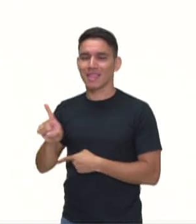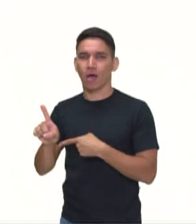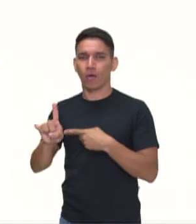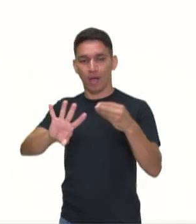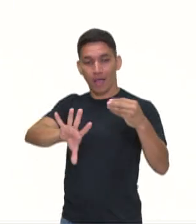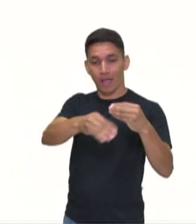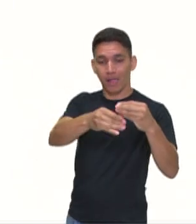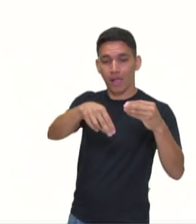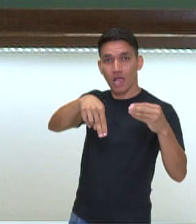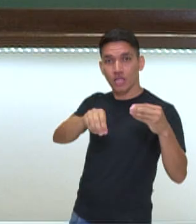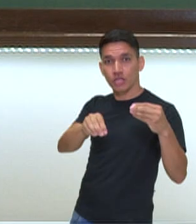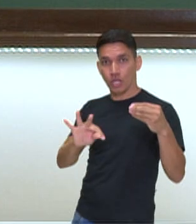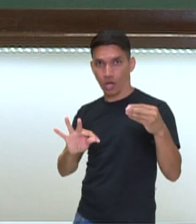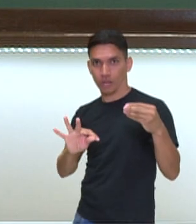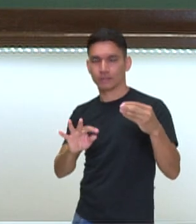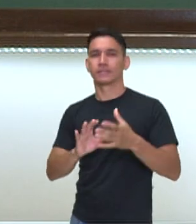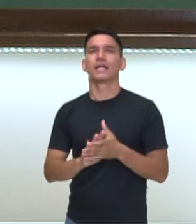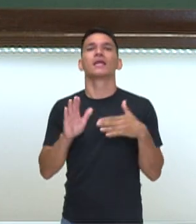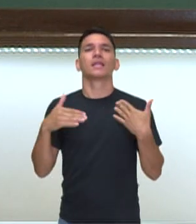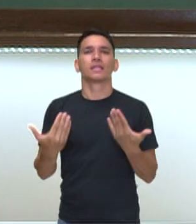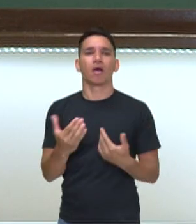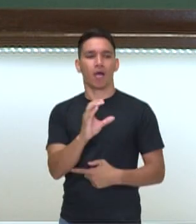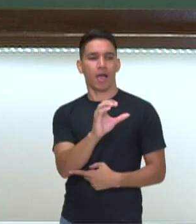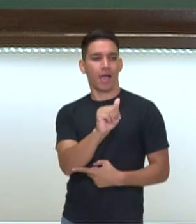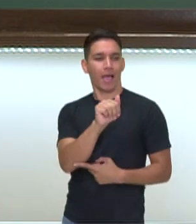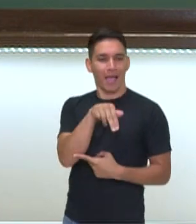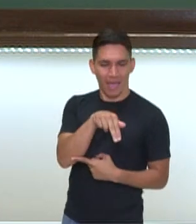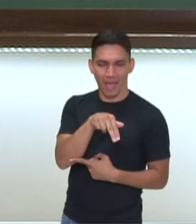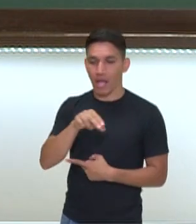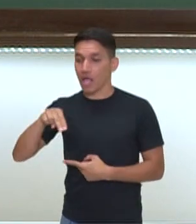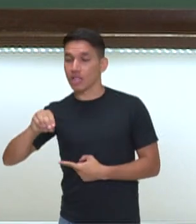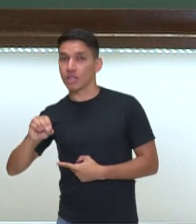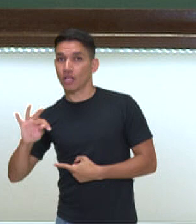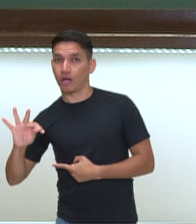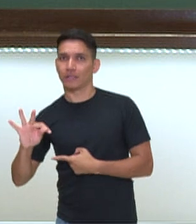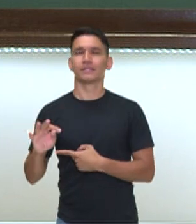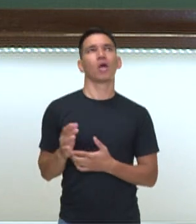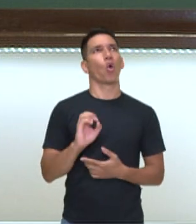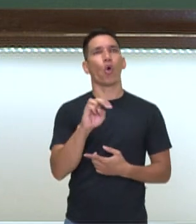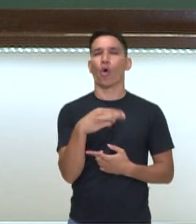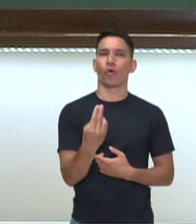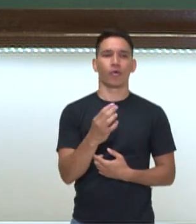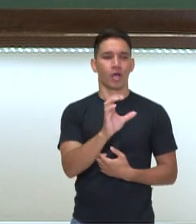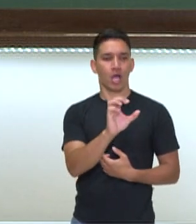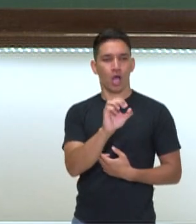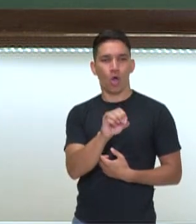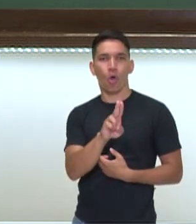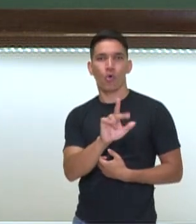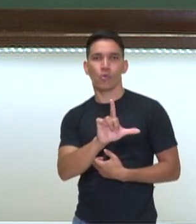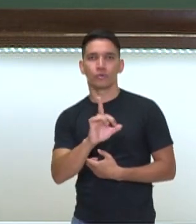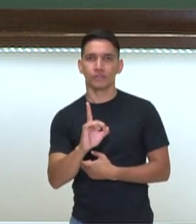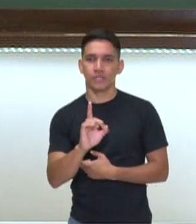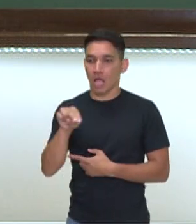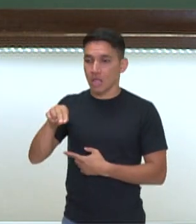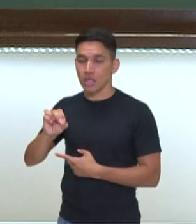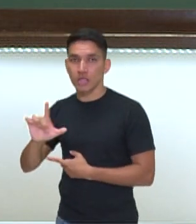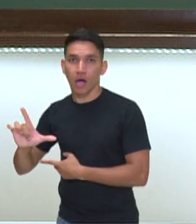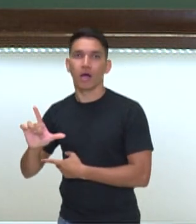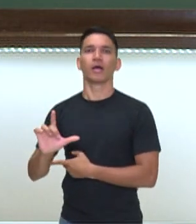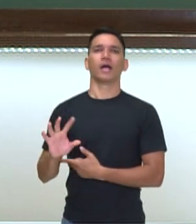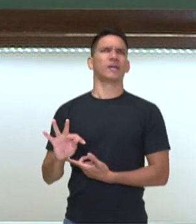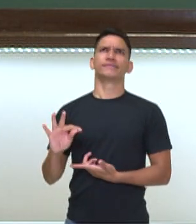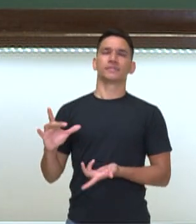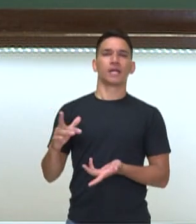verbo modal. Então, nós vamos ter um cannot, um should not, um could not. Temos também as formas abreviadas, mas nesse